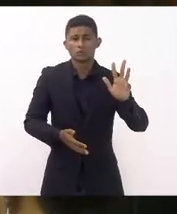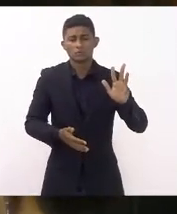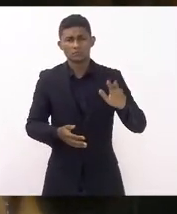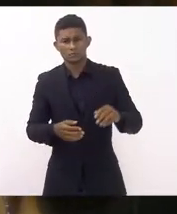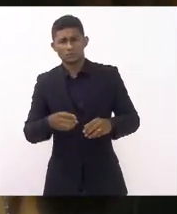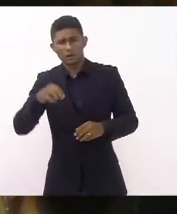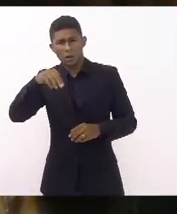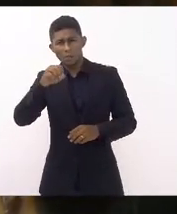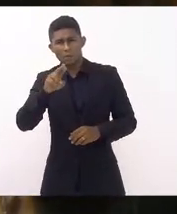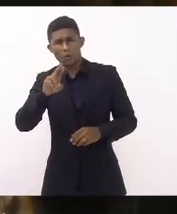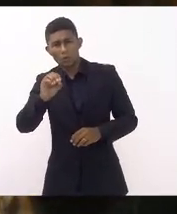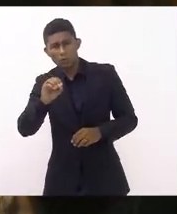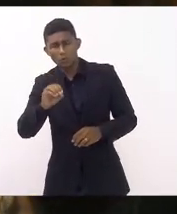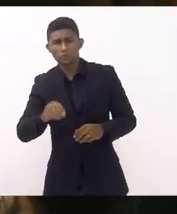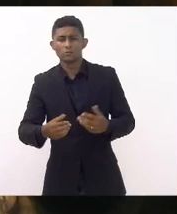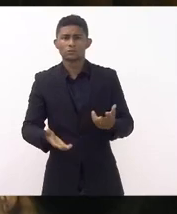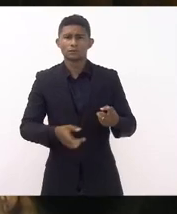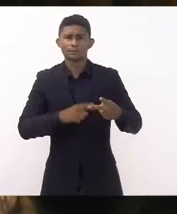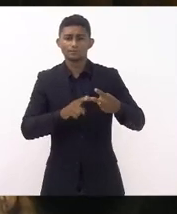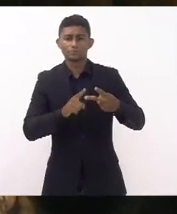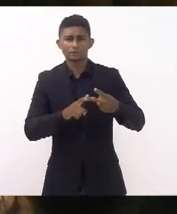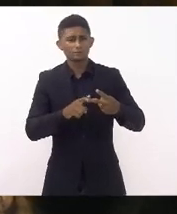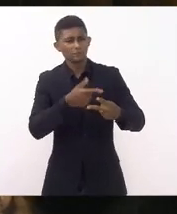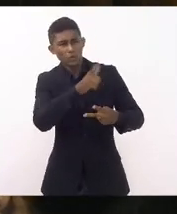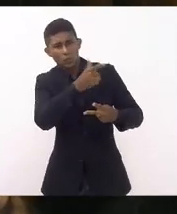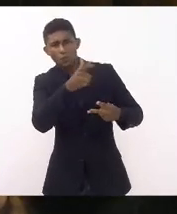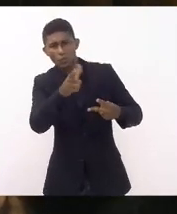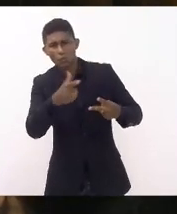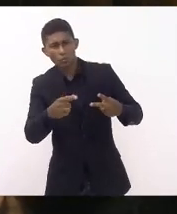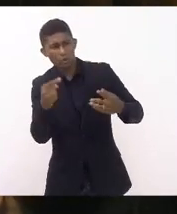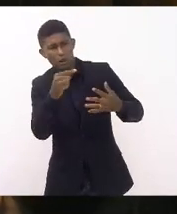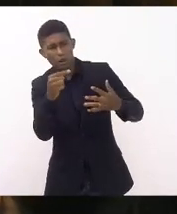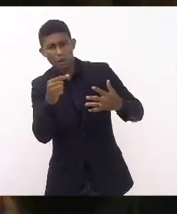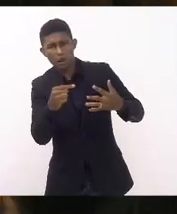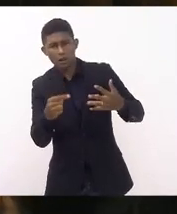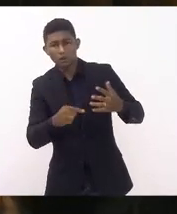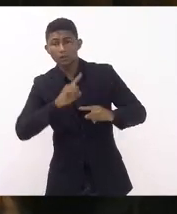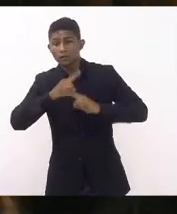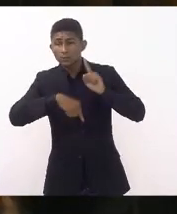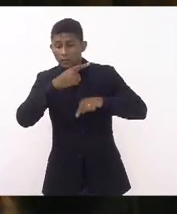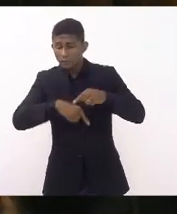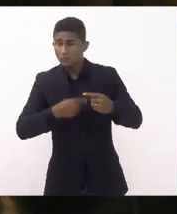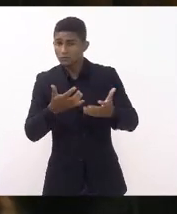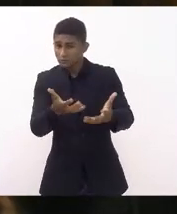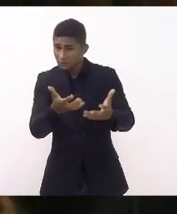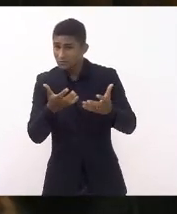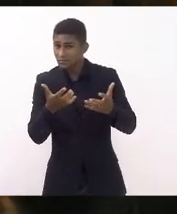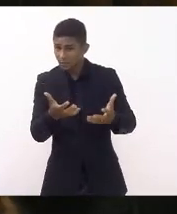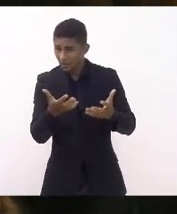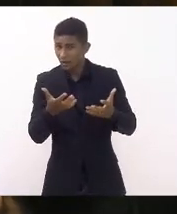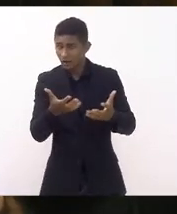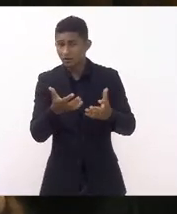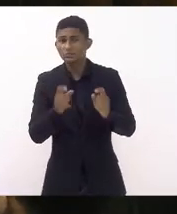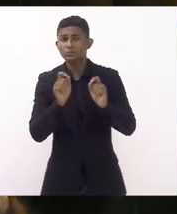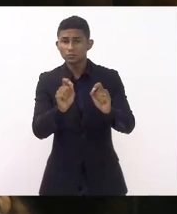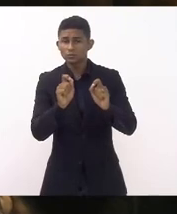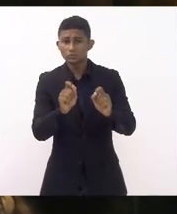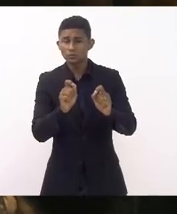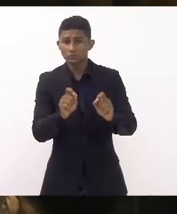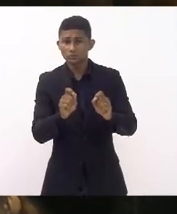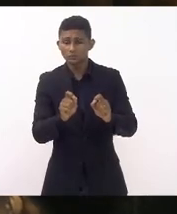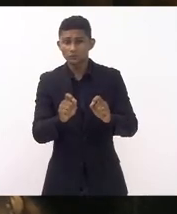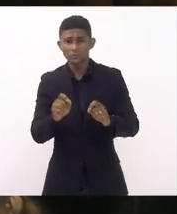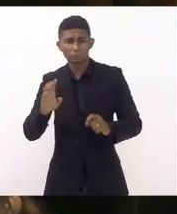Moro, dividir palanque com A, B, C, e no final querer também levar, pelo